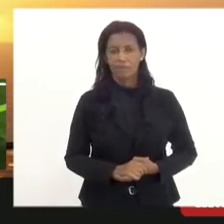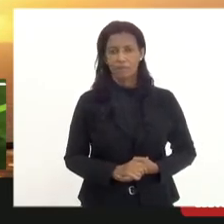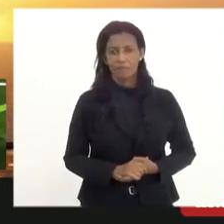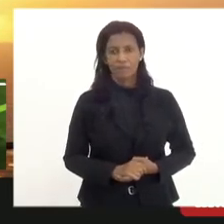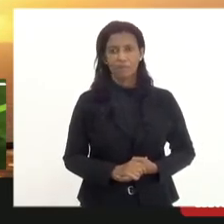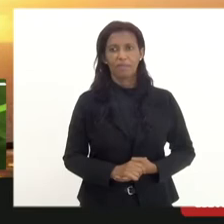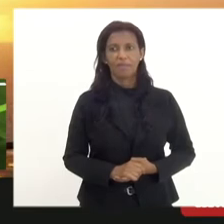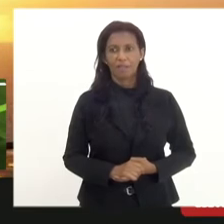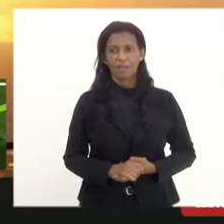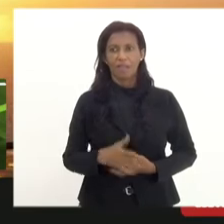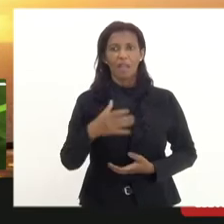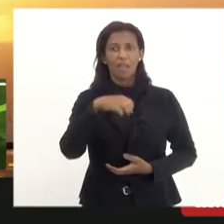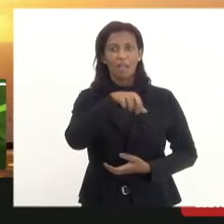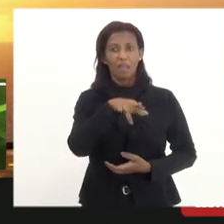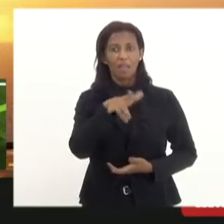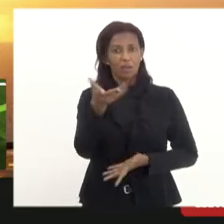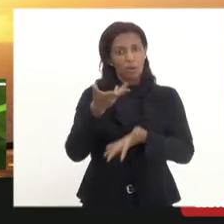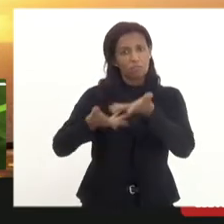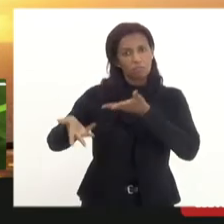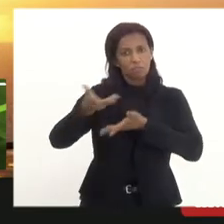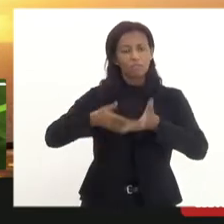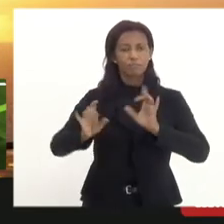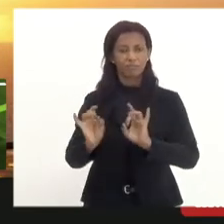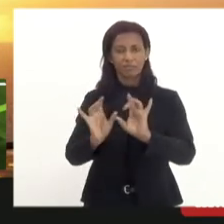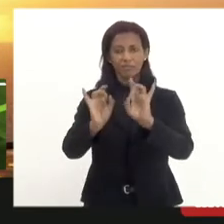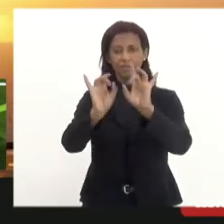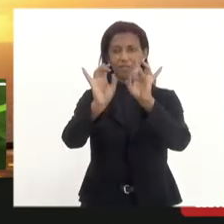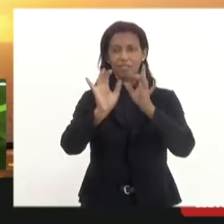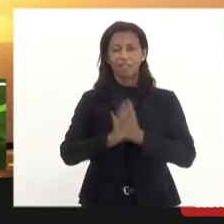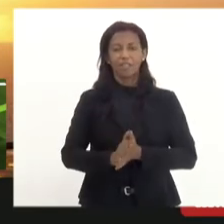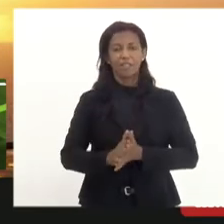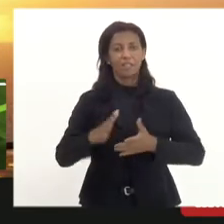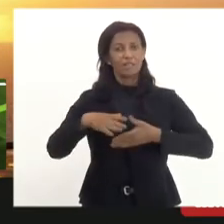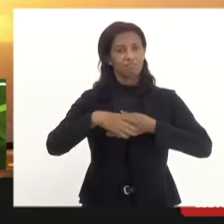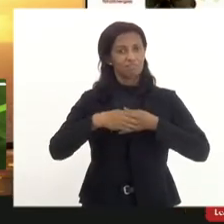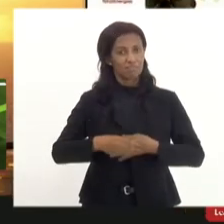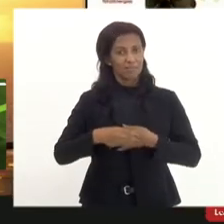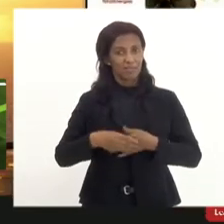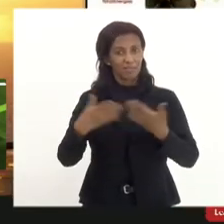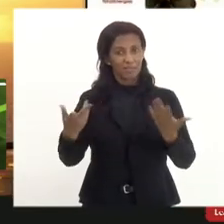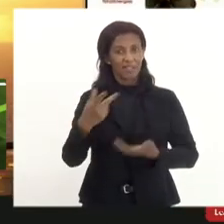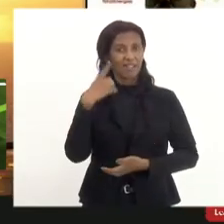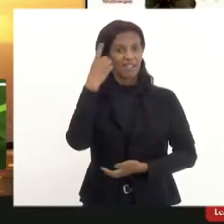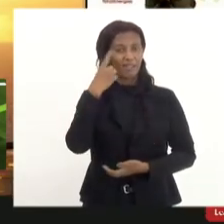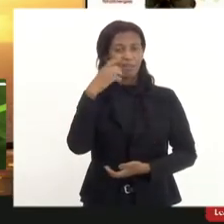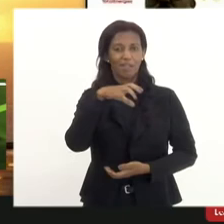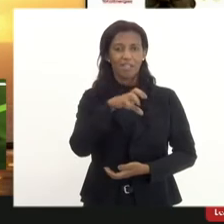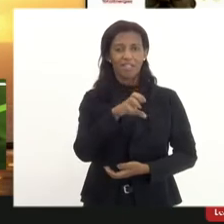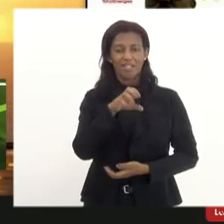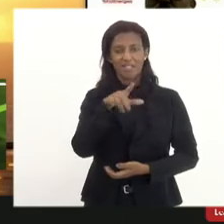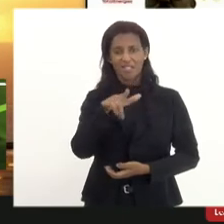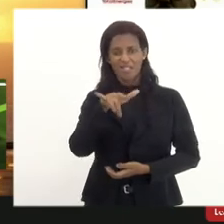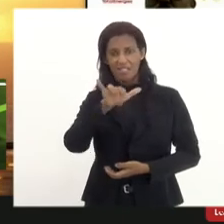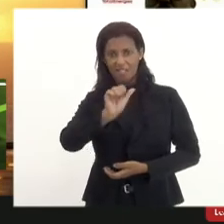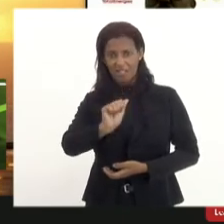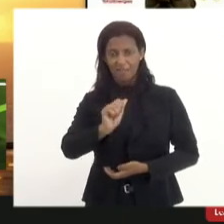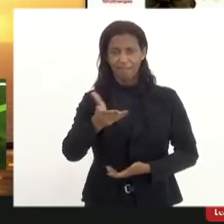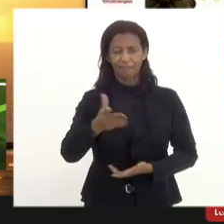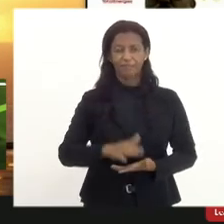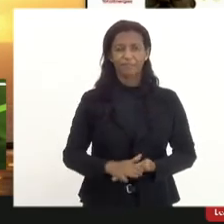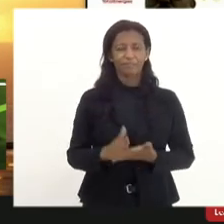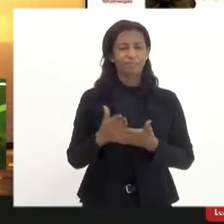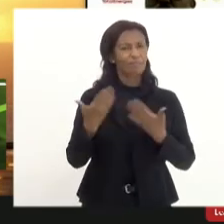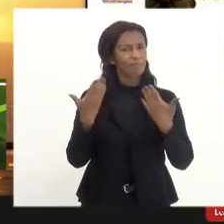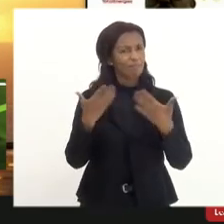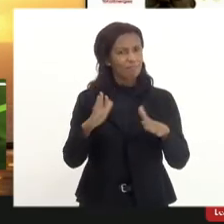a participação da Equinor nessa comissão especial. Saudar a excelentíssima senhora deputada Célia Jordão,